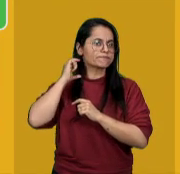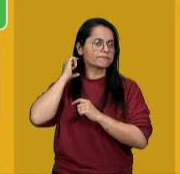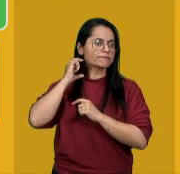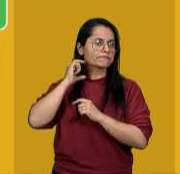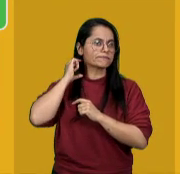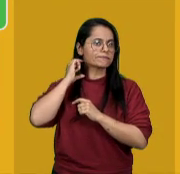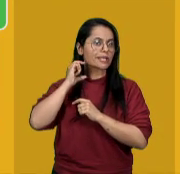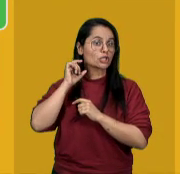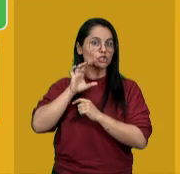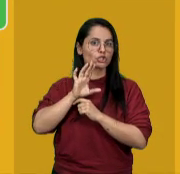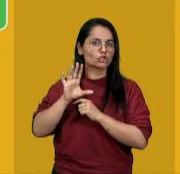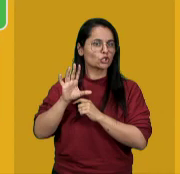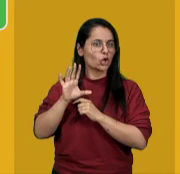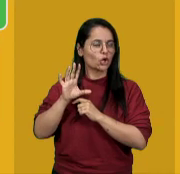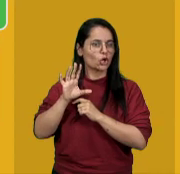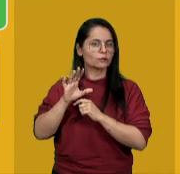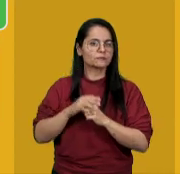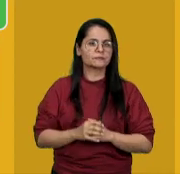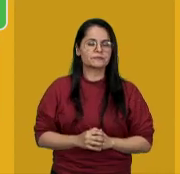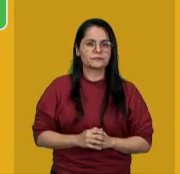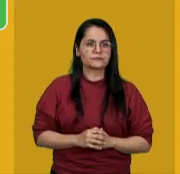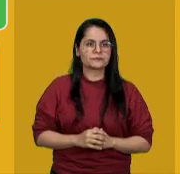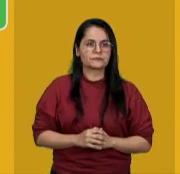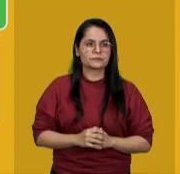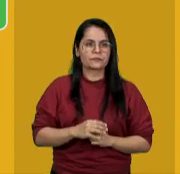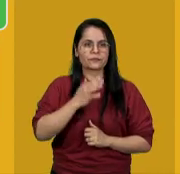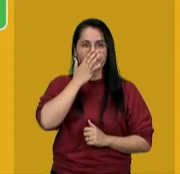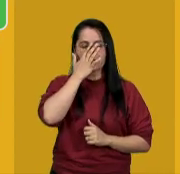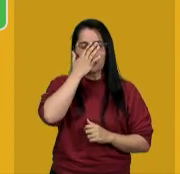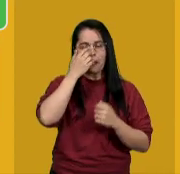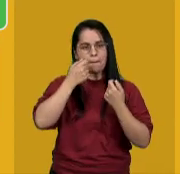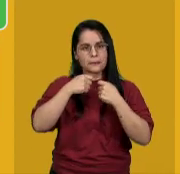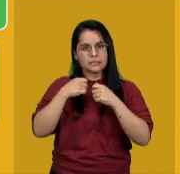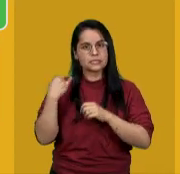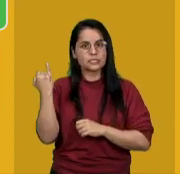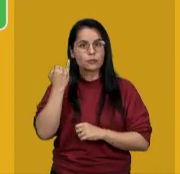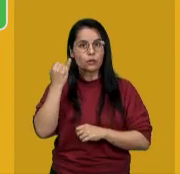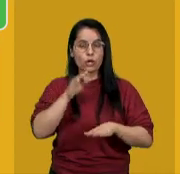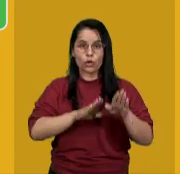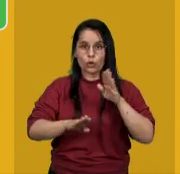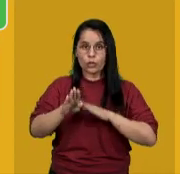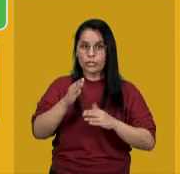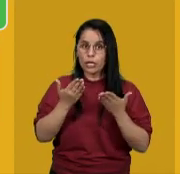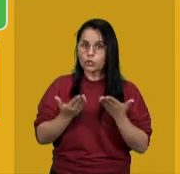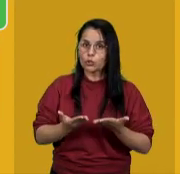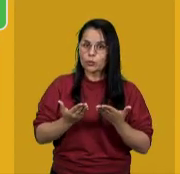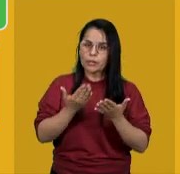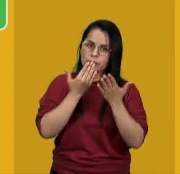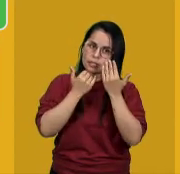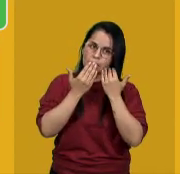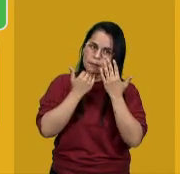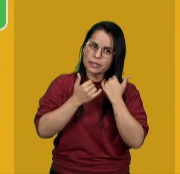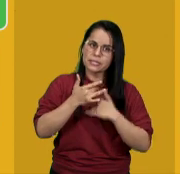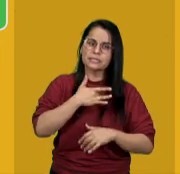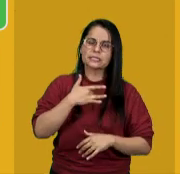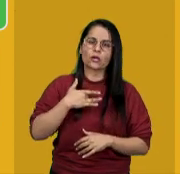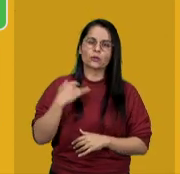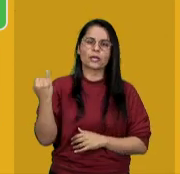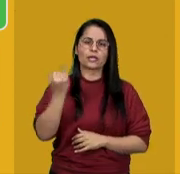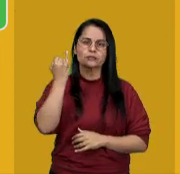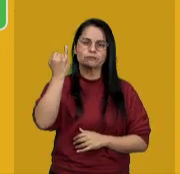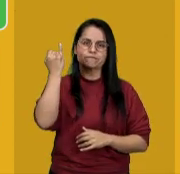manter o pescoço alinhado. Controle o seu peso, mantenha uma alimentação